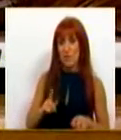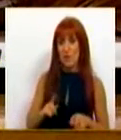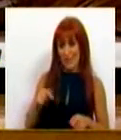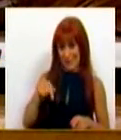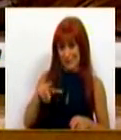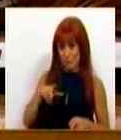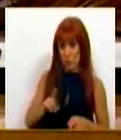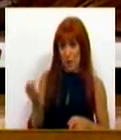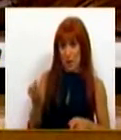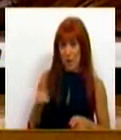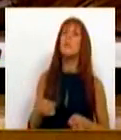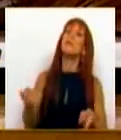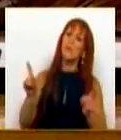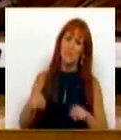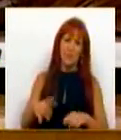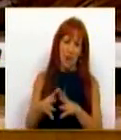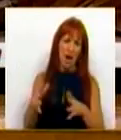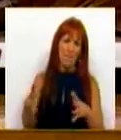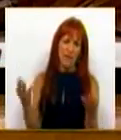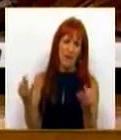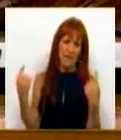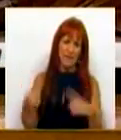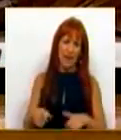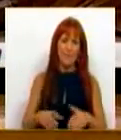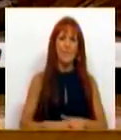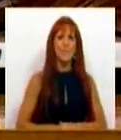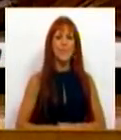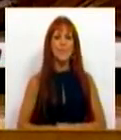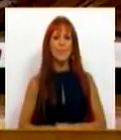em Portugal está também a aumentar.